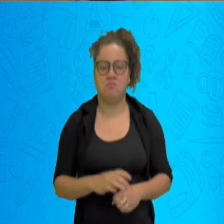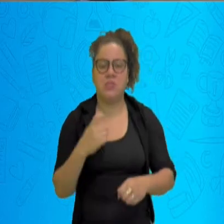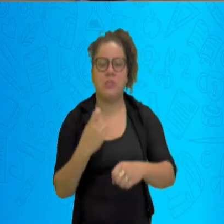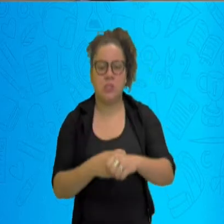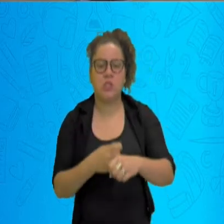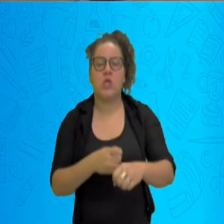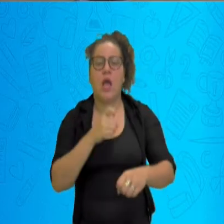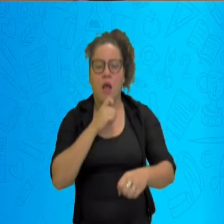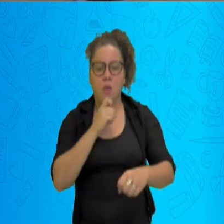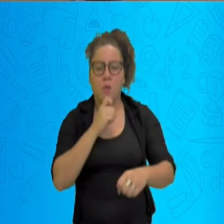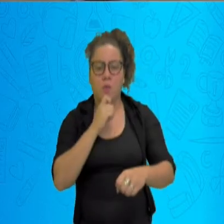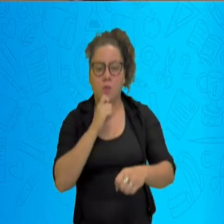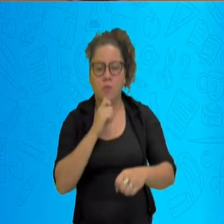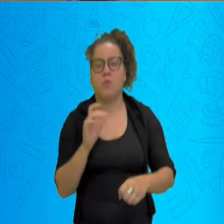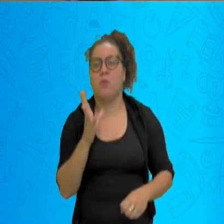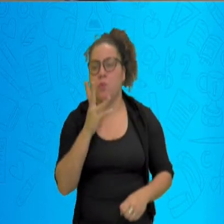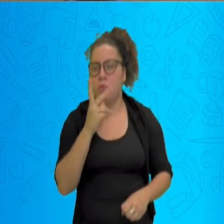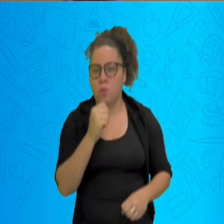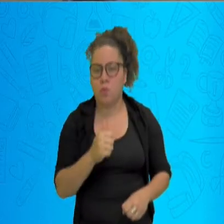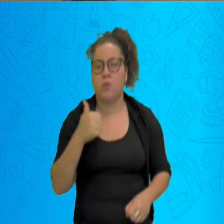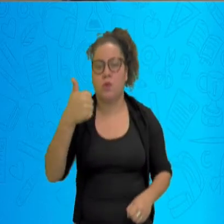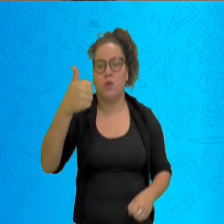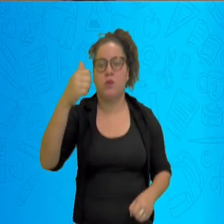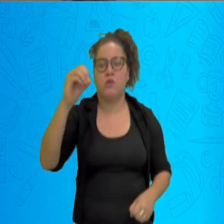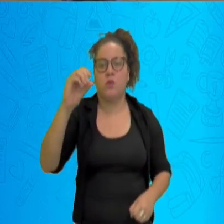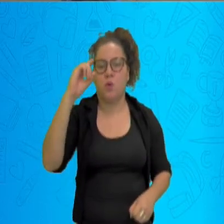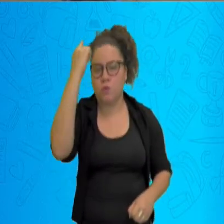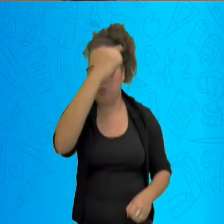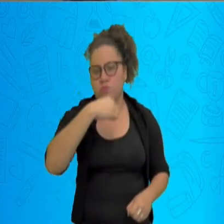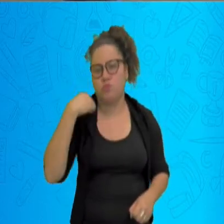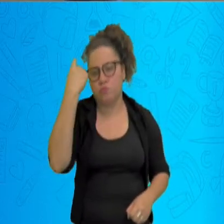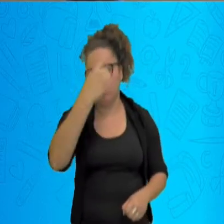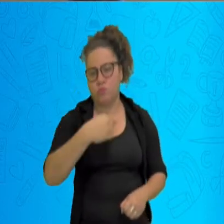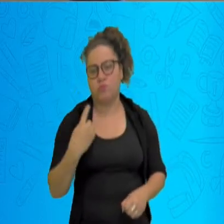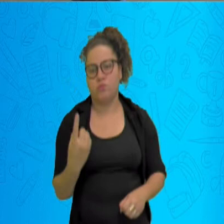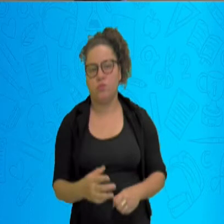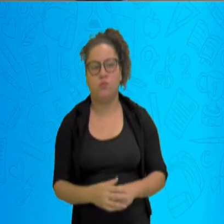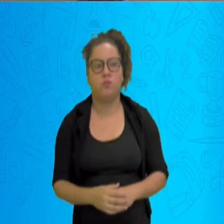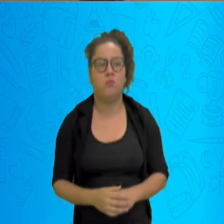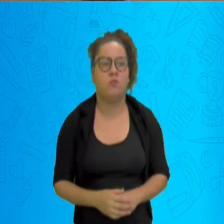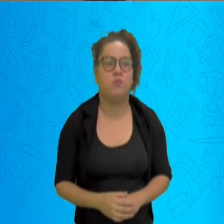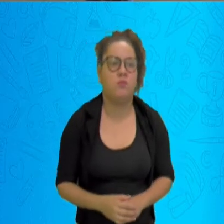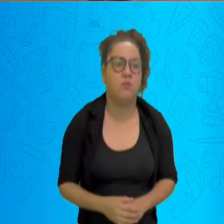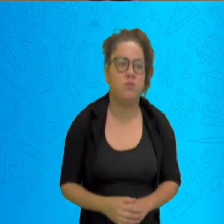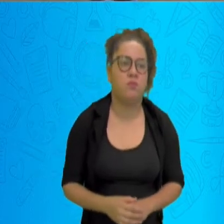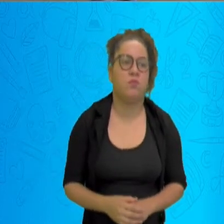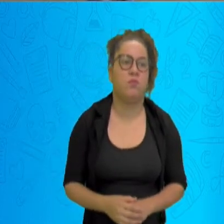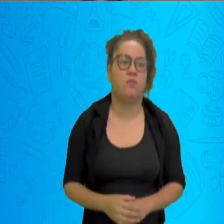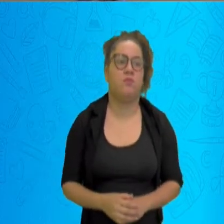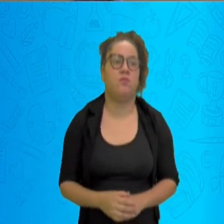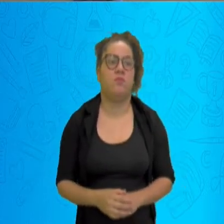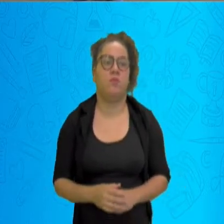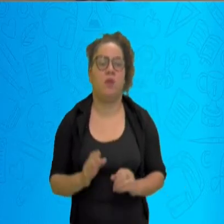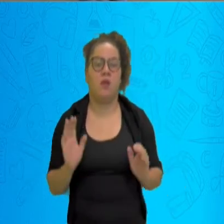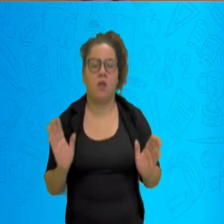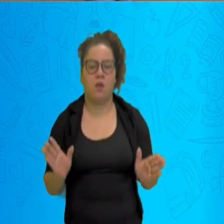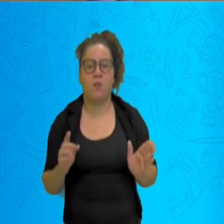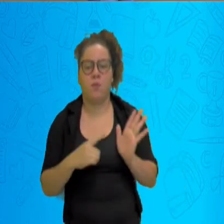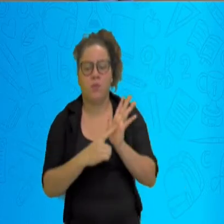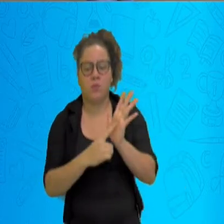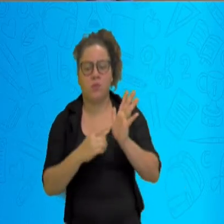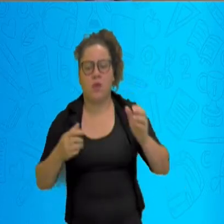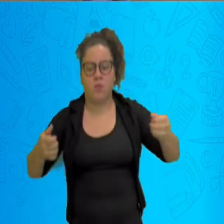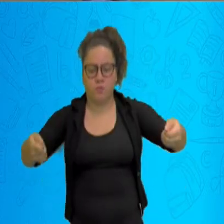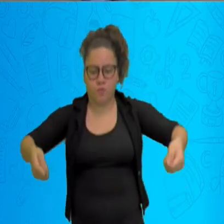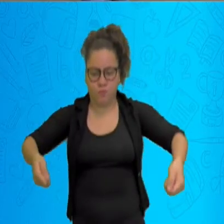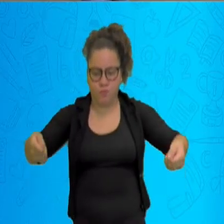estado sólido, o estado firme da água. Aí eu coloquei na bandeja para